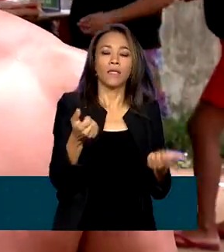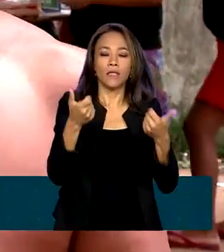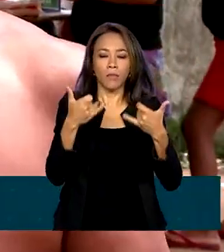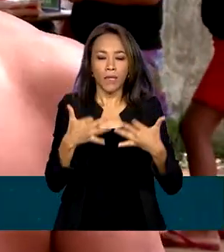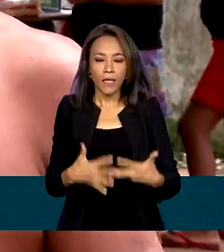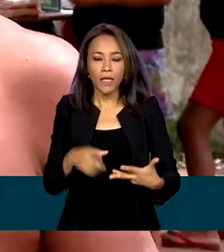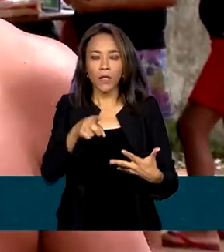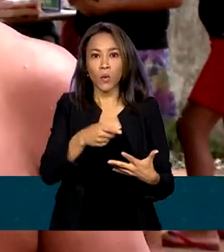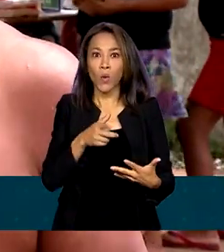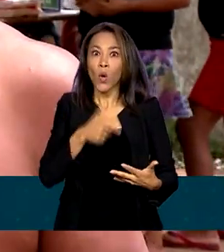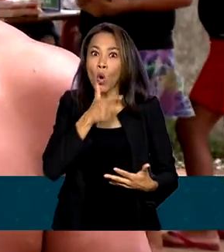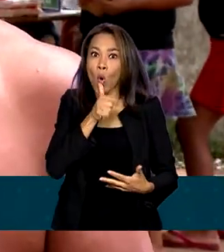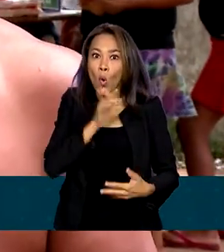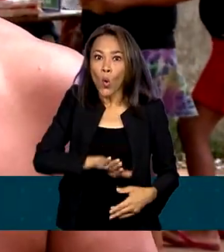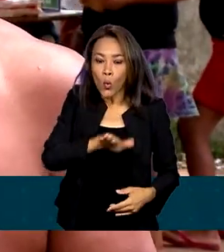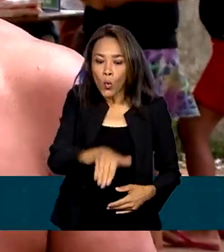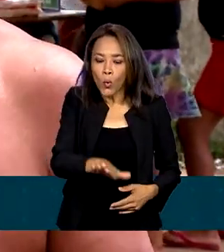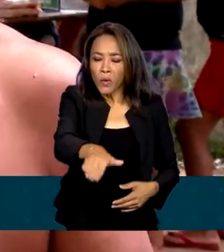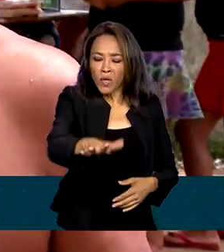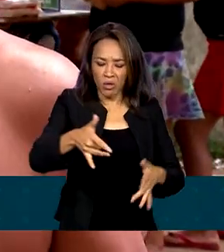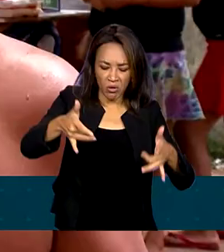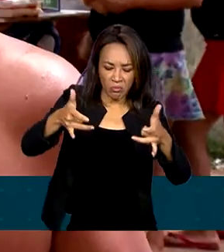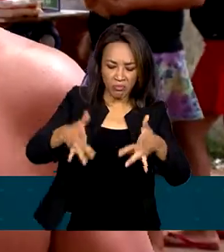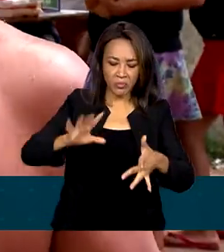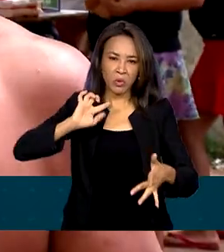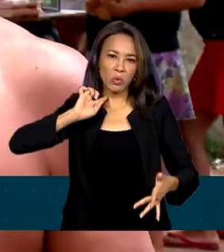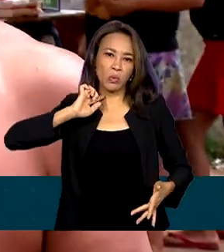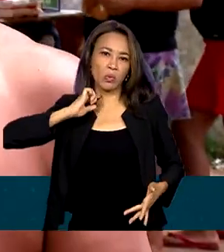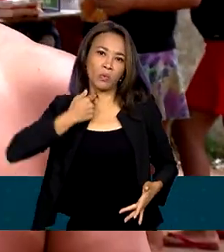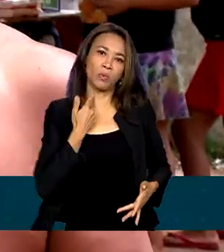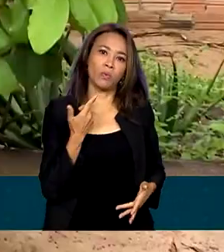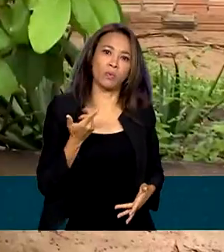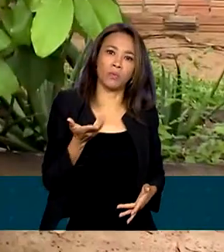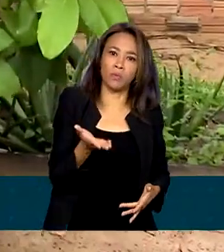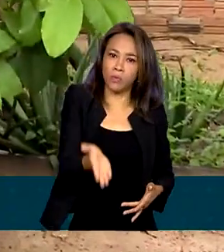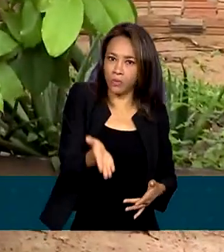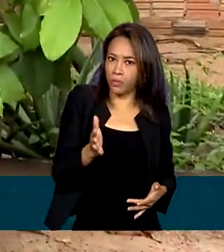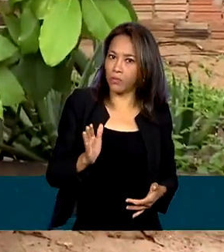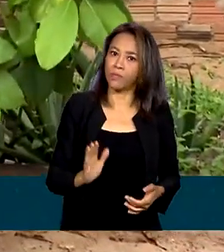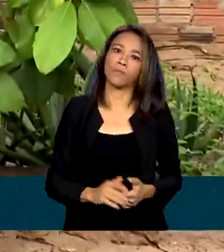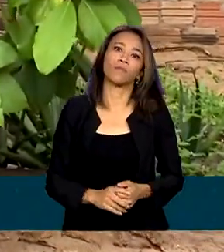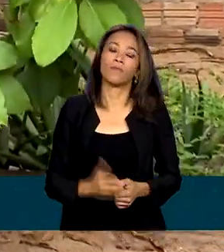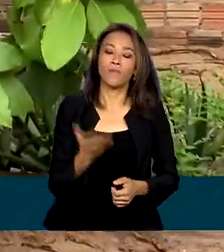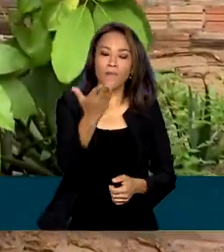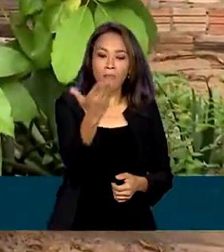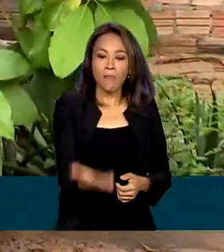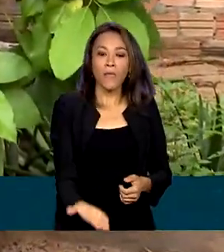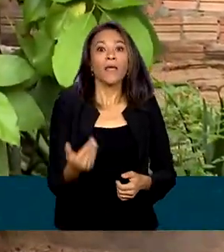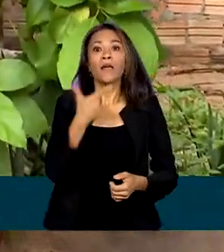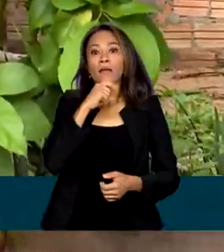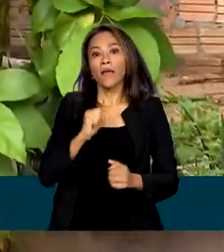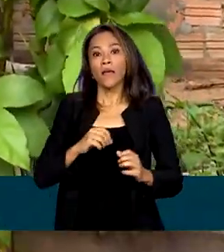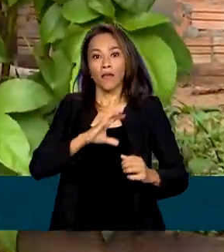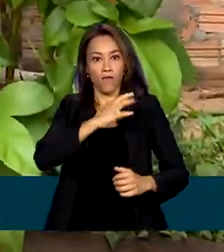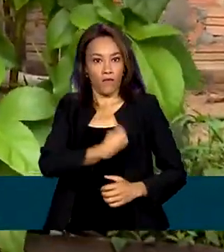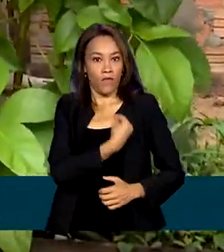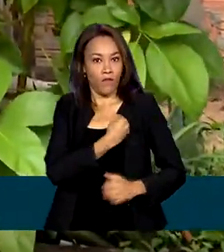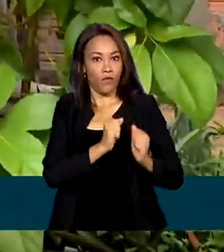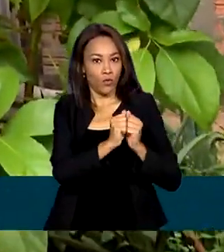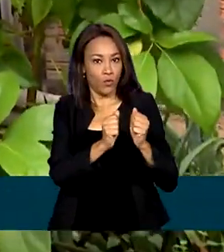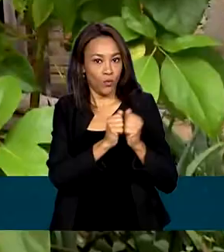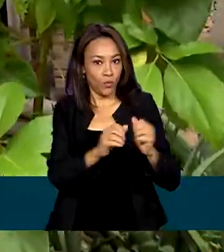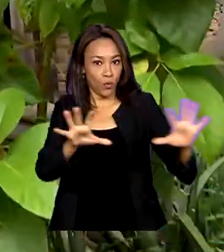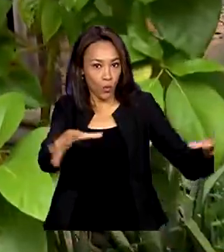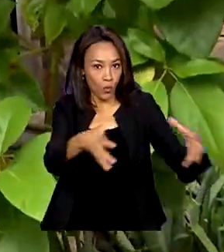beijo, contaminado já. Rio poluído já. Quem também convive com os Yanomami é o Tony,